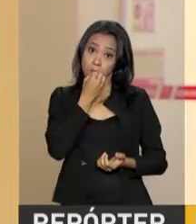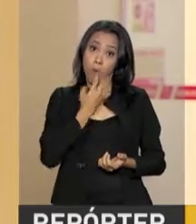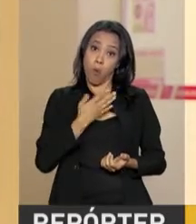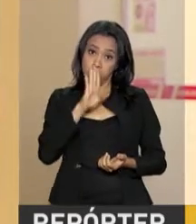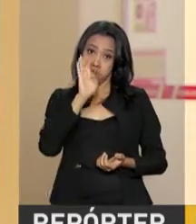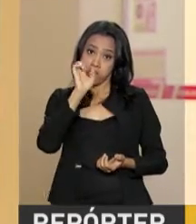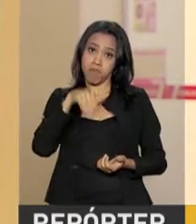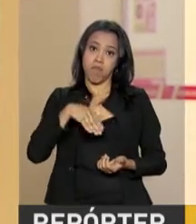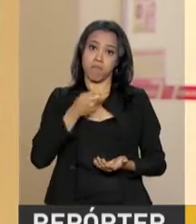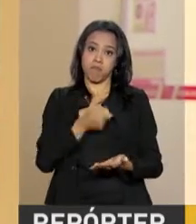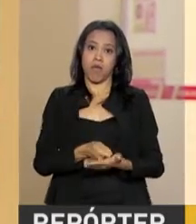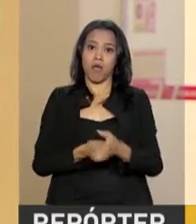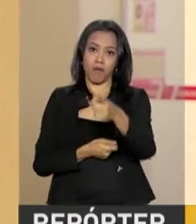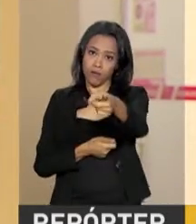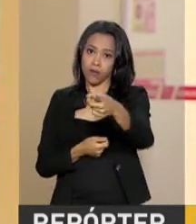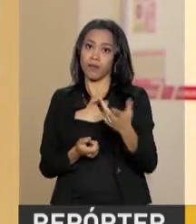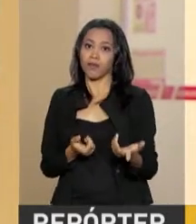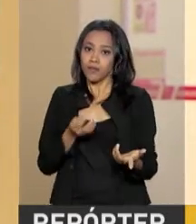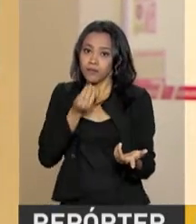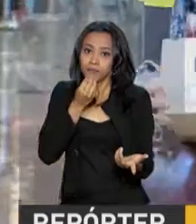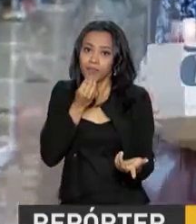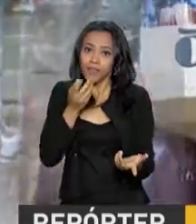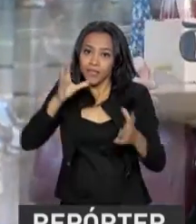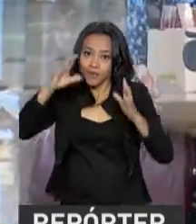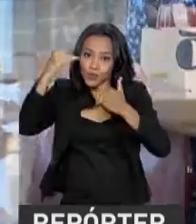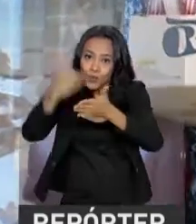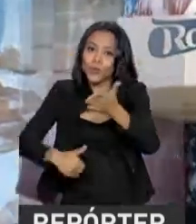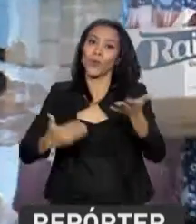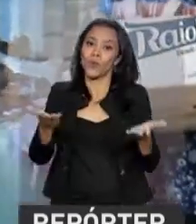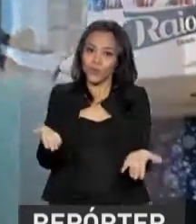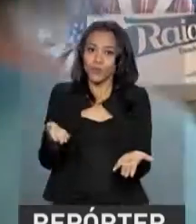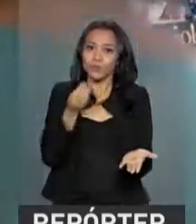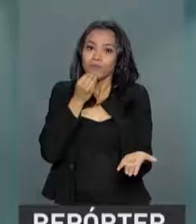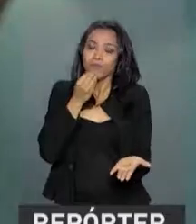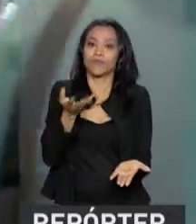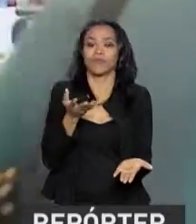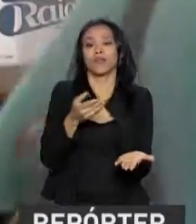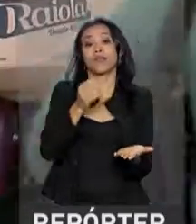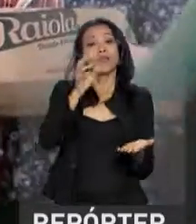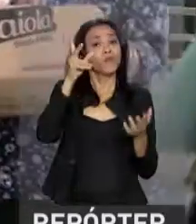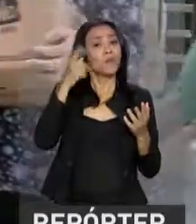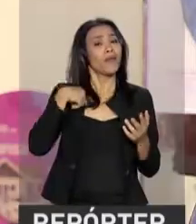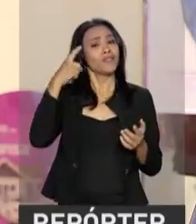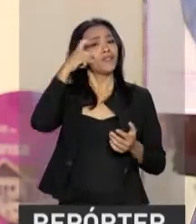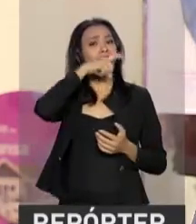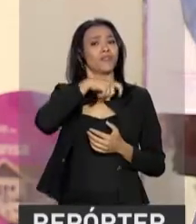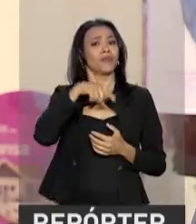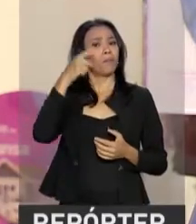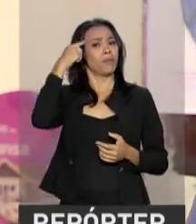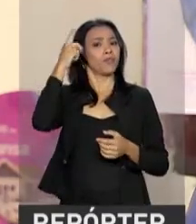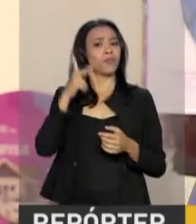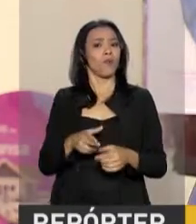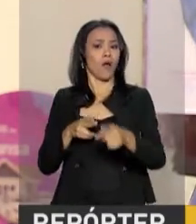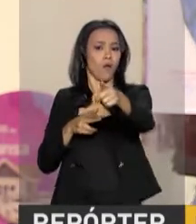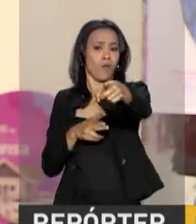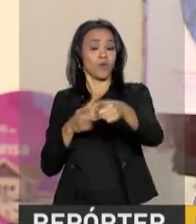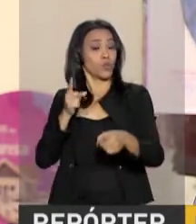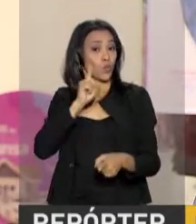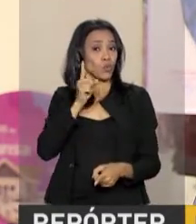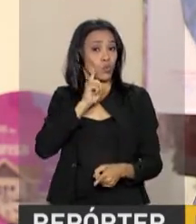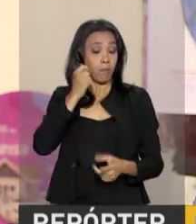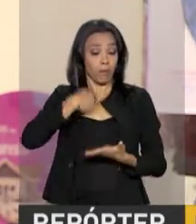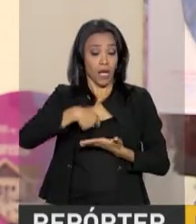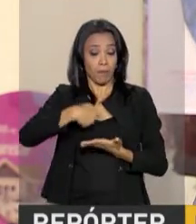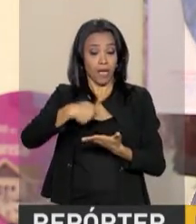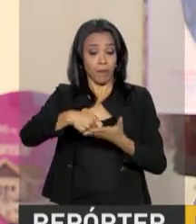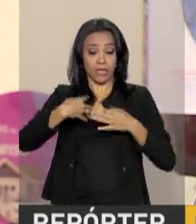e é bom essa é aceito e não é difícil achar quem pensa como paulo quando você está em dia com suas dívidas